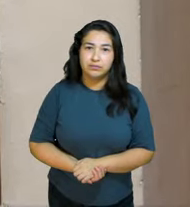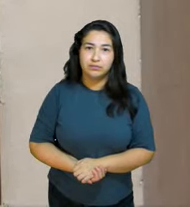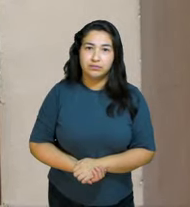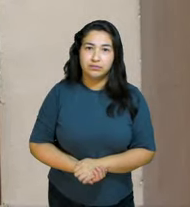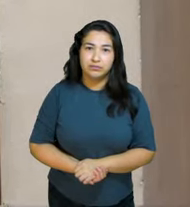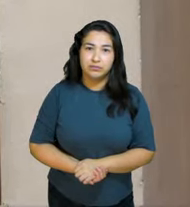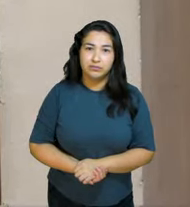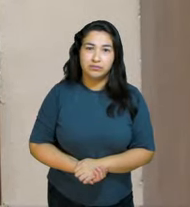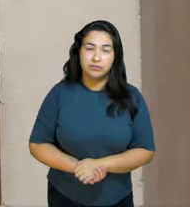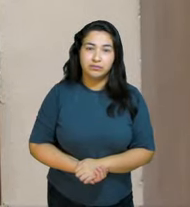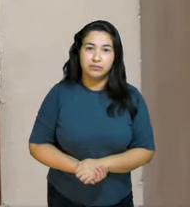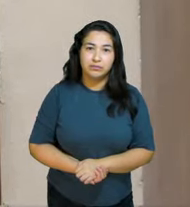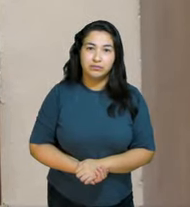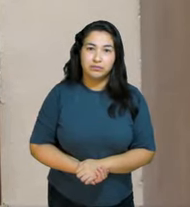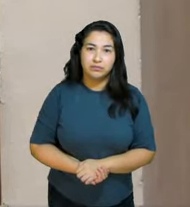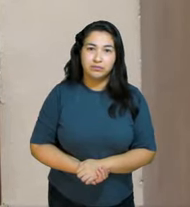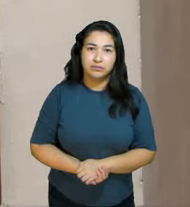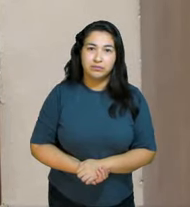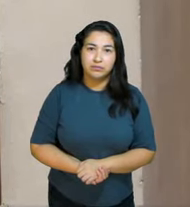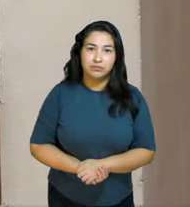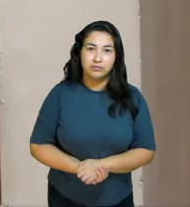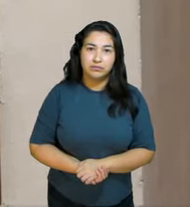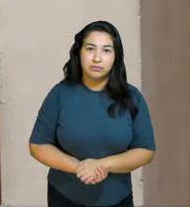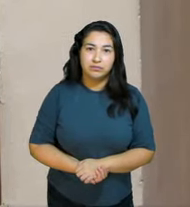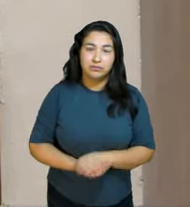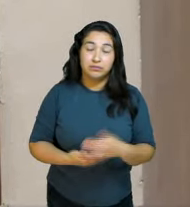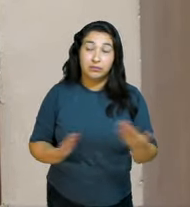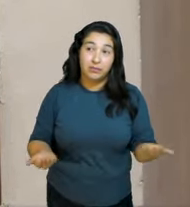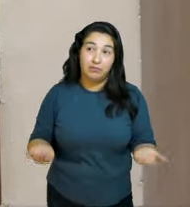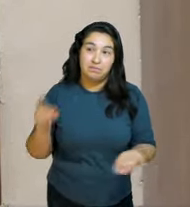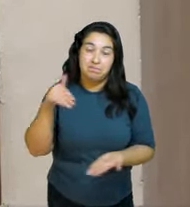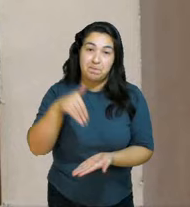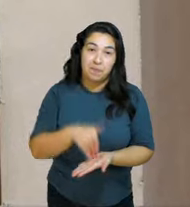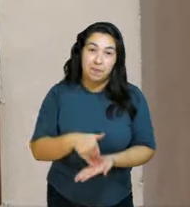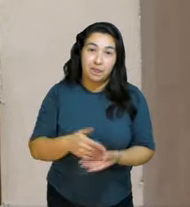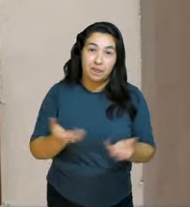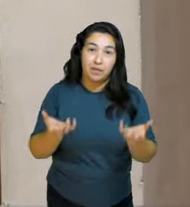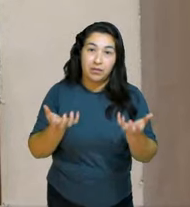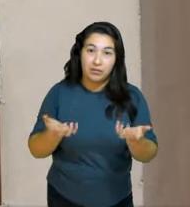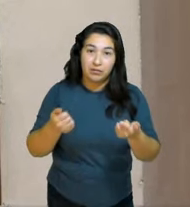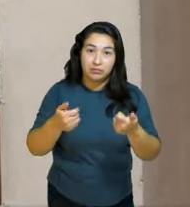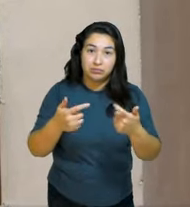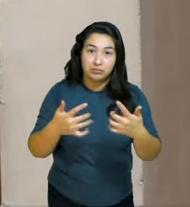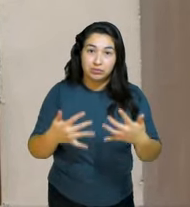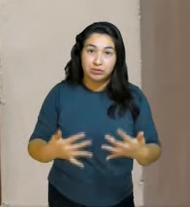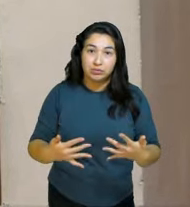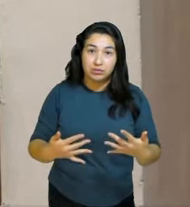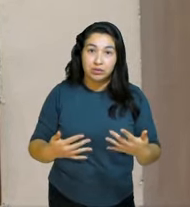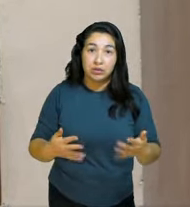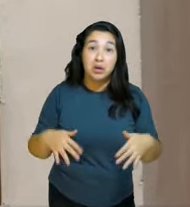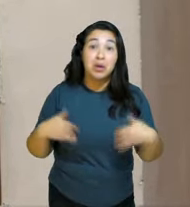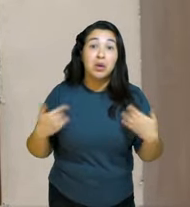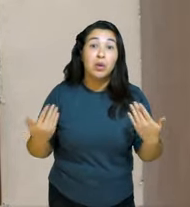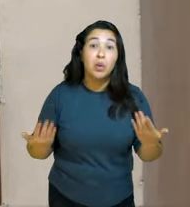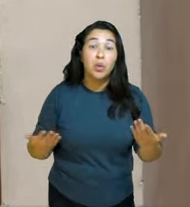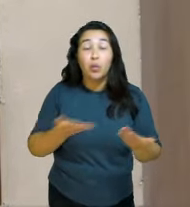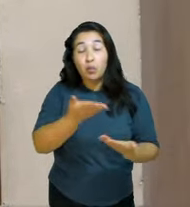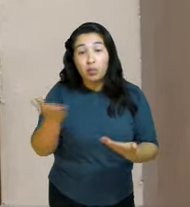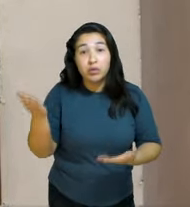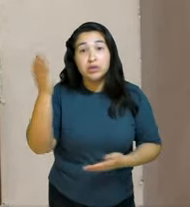Deixa eu ver se tem mais alguma coisa aqui. Bom, por último, eu gostaria de dizer, e aí, deputado, para encerrar minhas palavras,